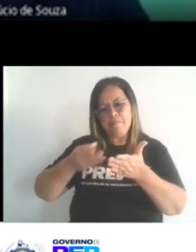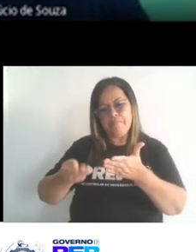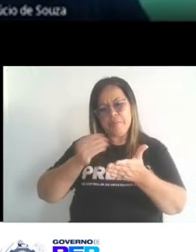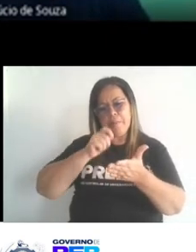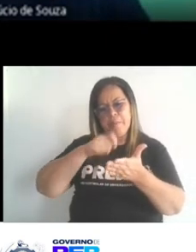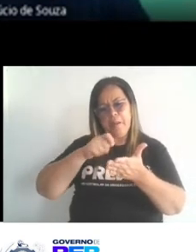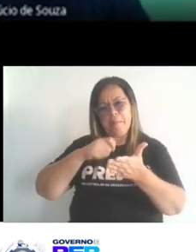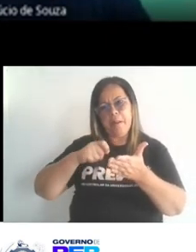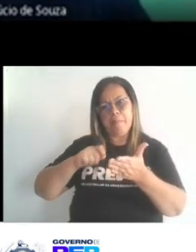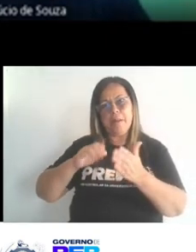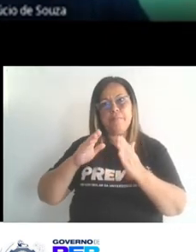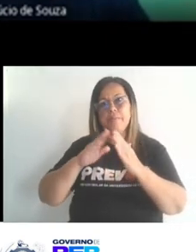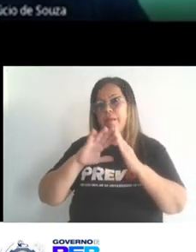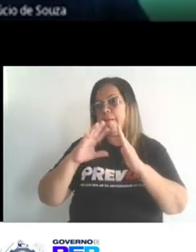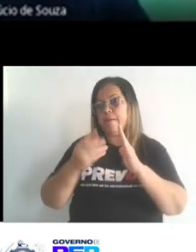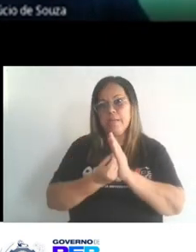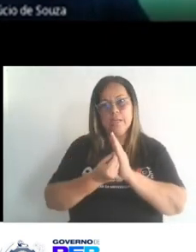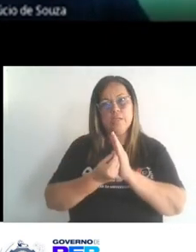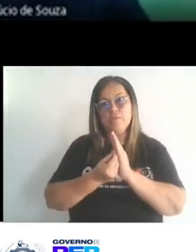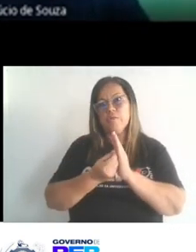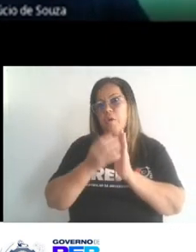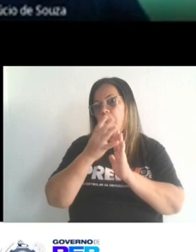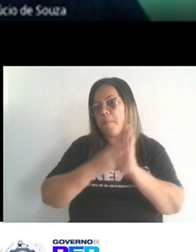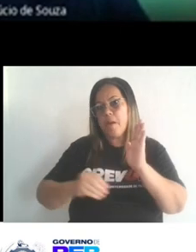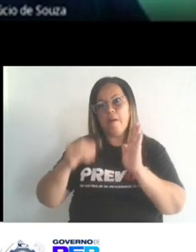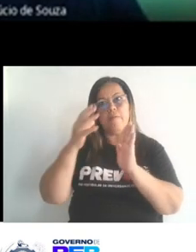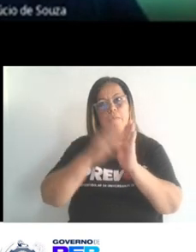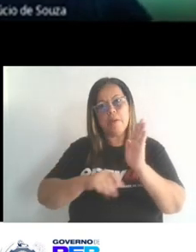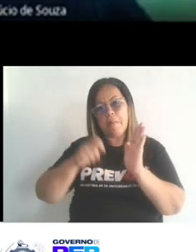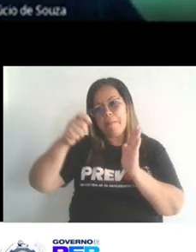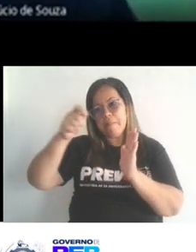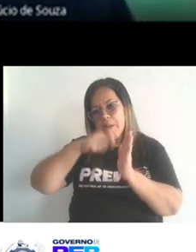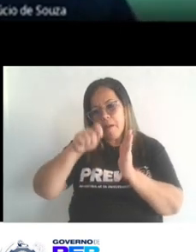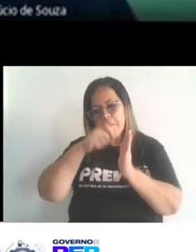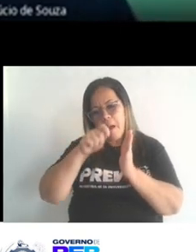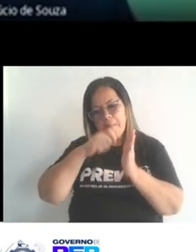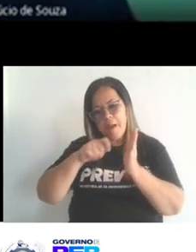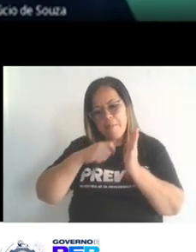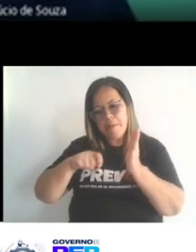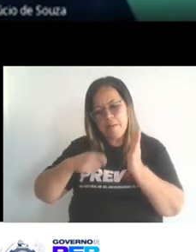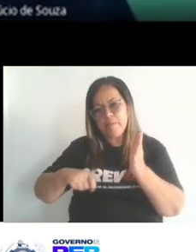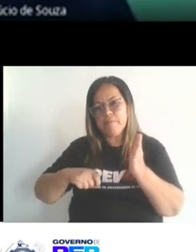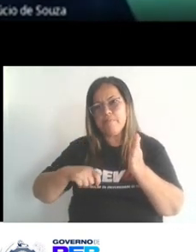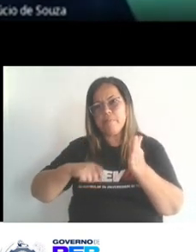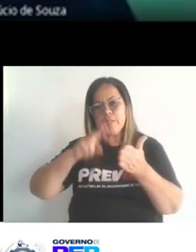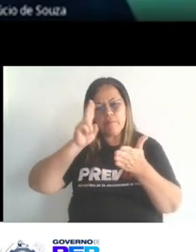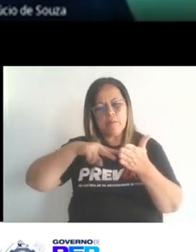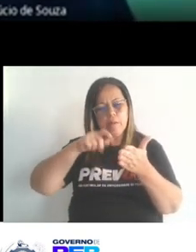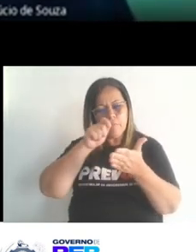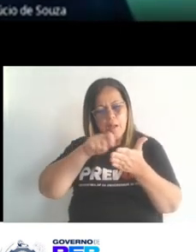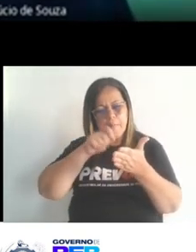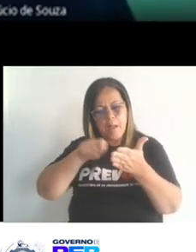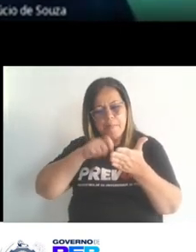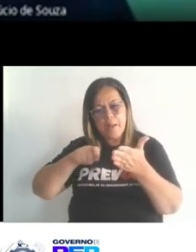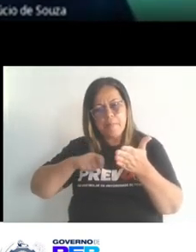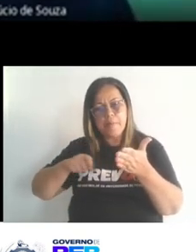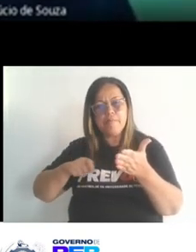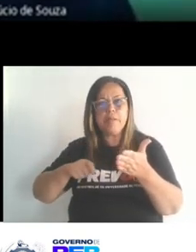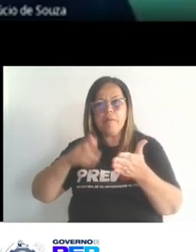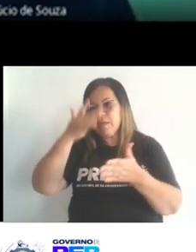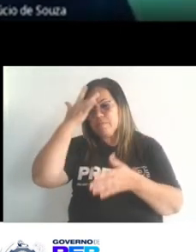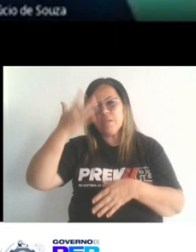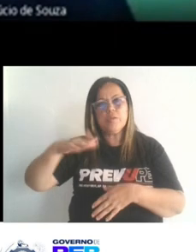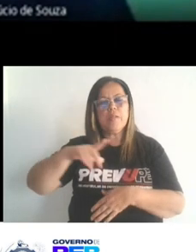igrejas copiavam manualmente livros e isso diminuía muito a circulação e o acesso da população